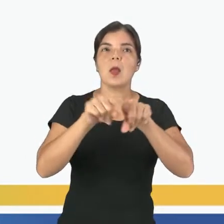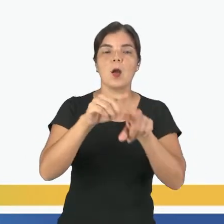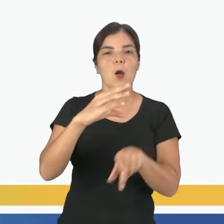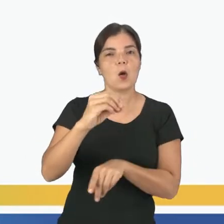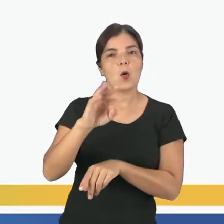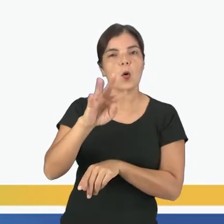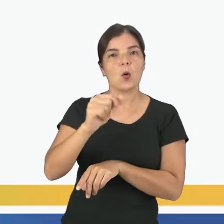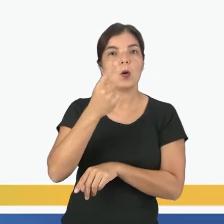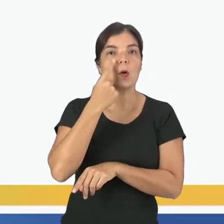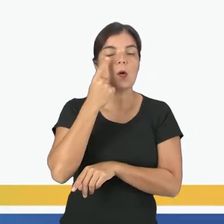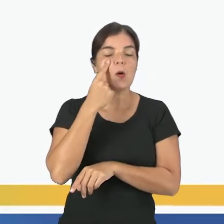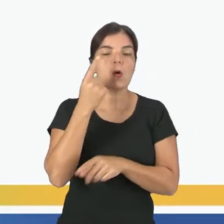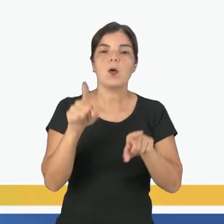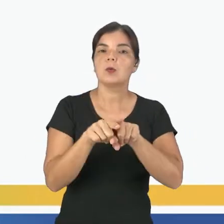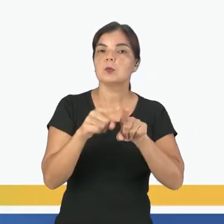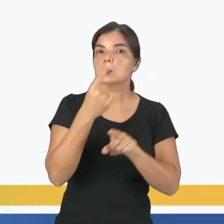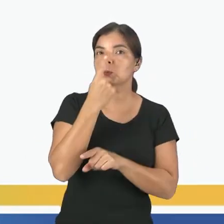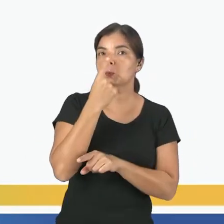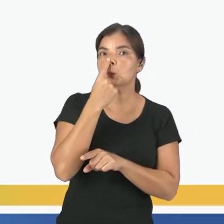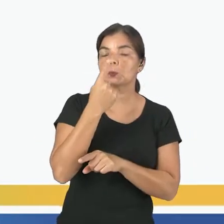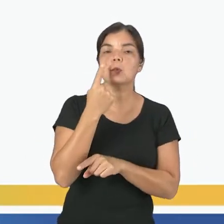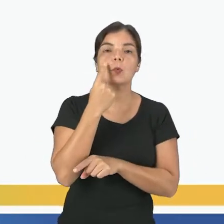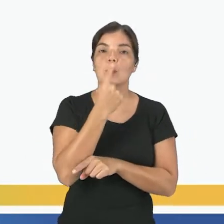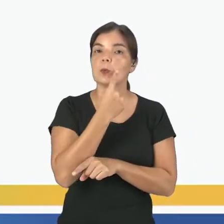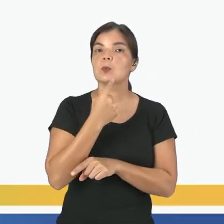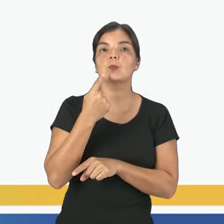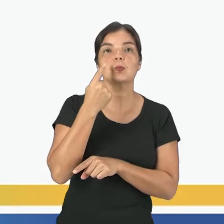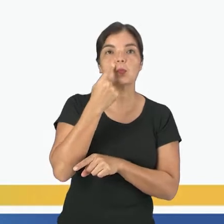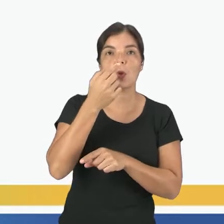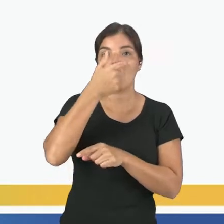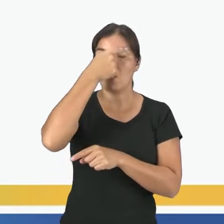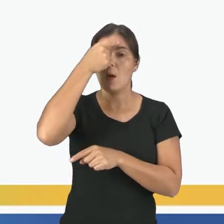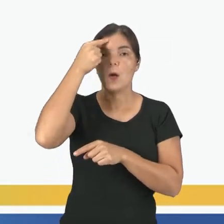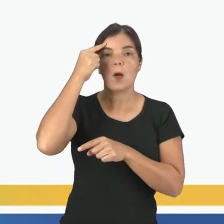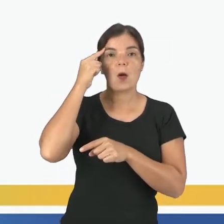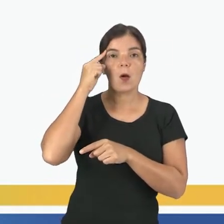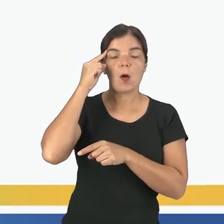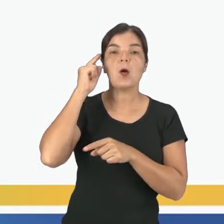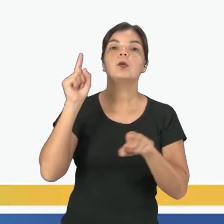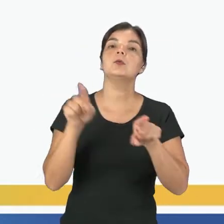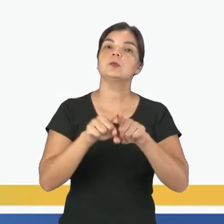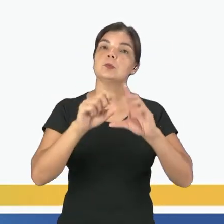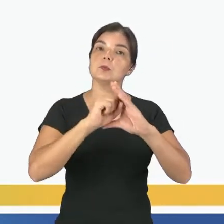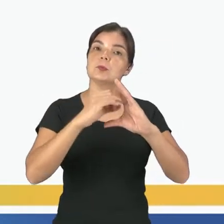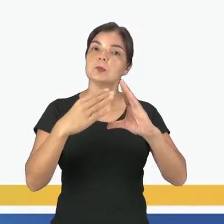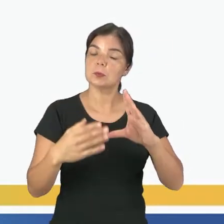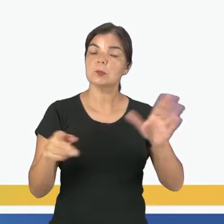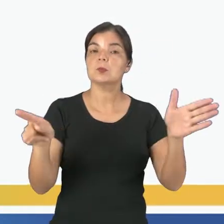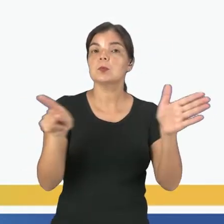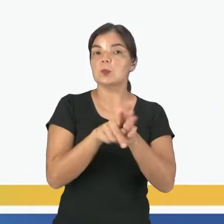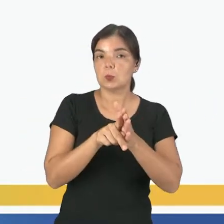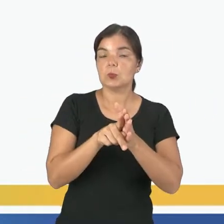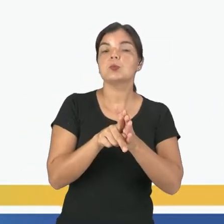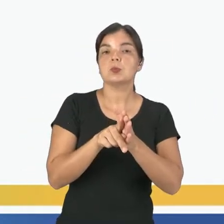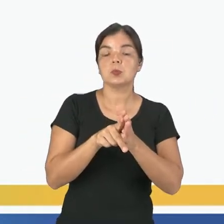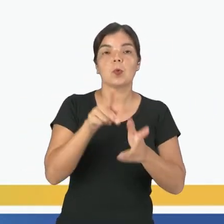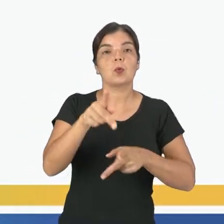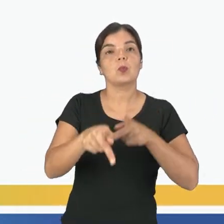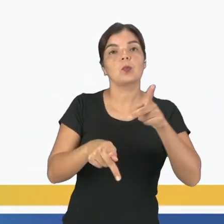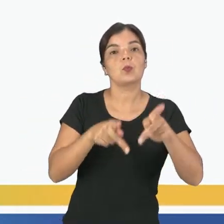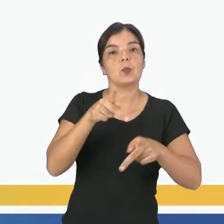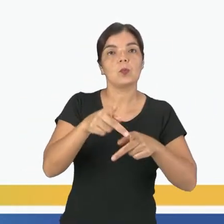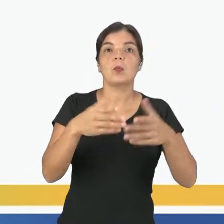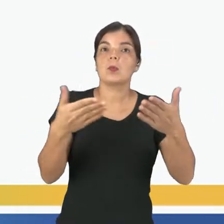vocês observem os olhos, o nariz, a boca, a testa alongada, características específicas daquele